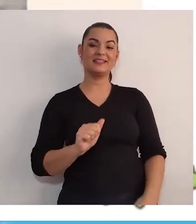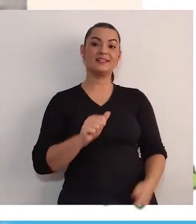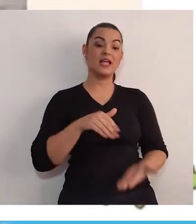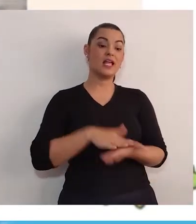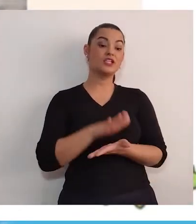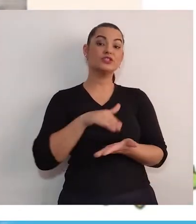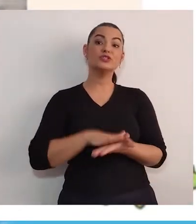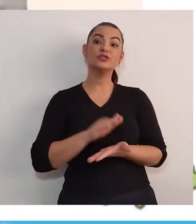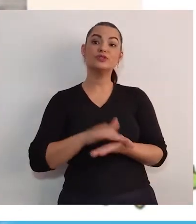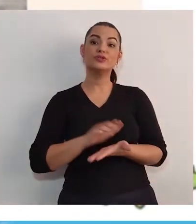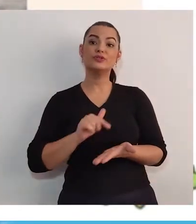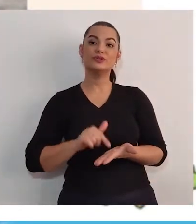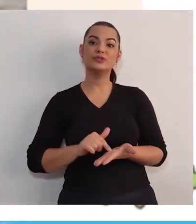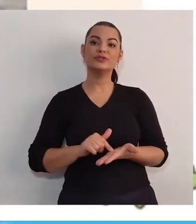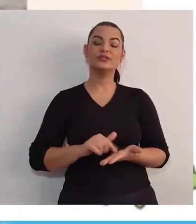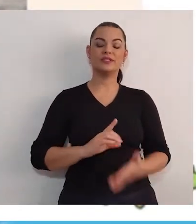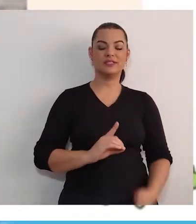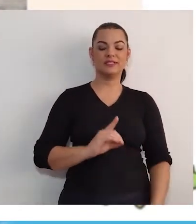editora é a